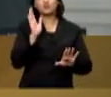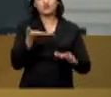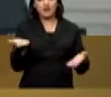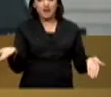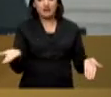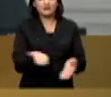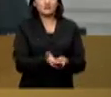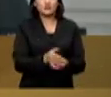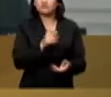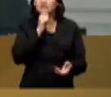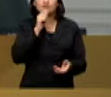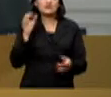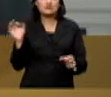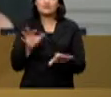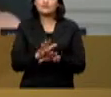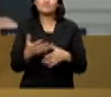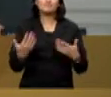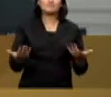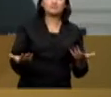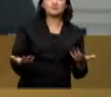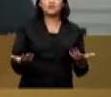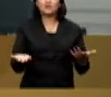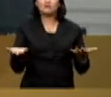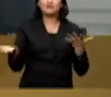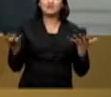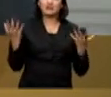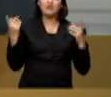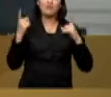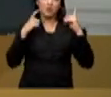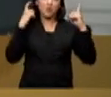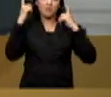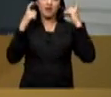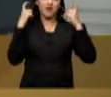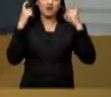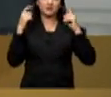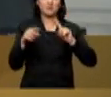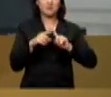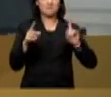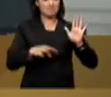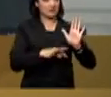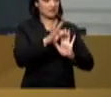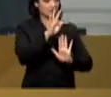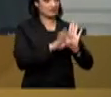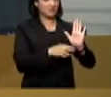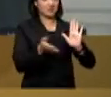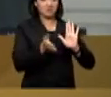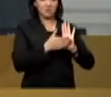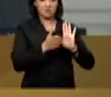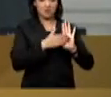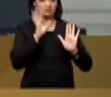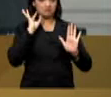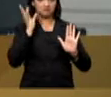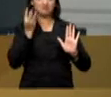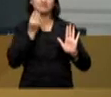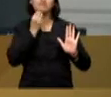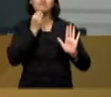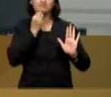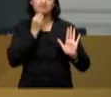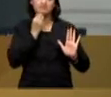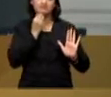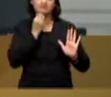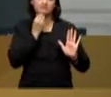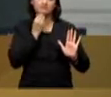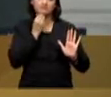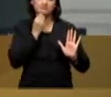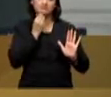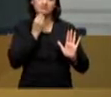em trâmite. Essa regulamentação, essa modulação proposta pelo eminente ministro Dias Toffoli se faz do